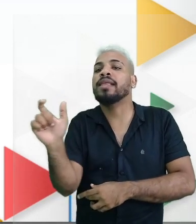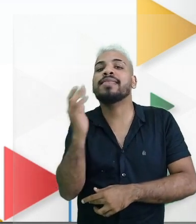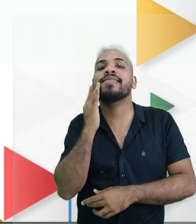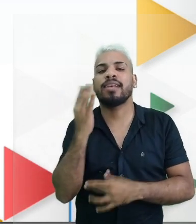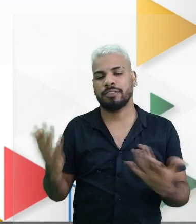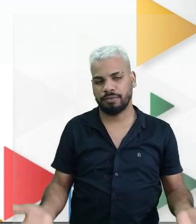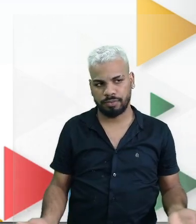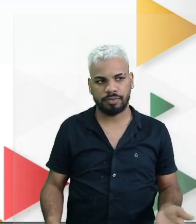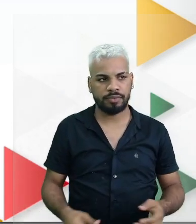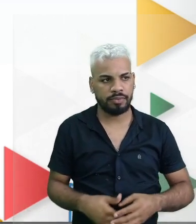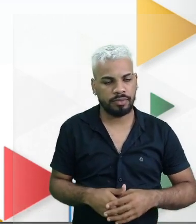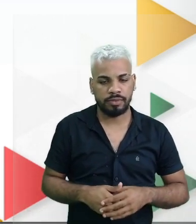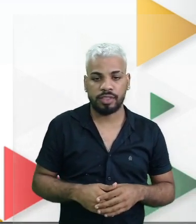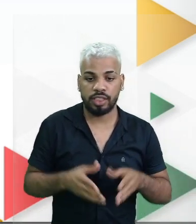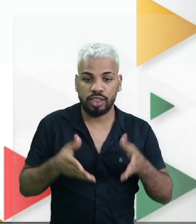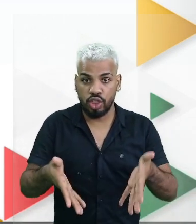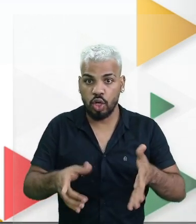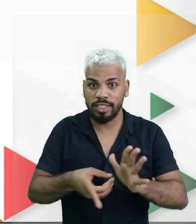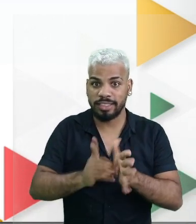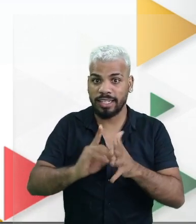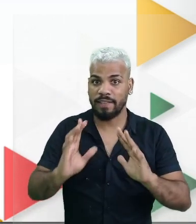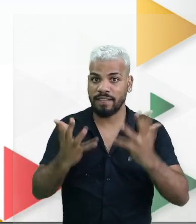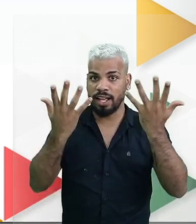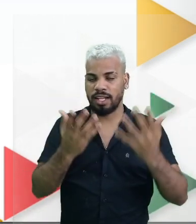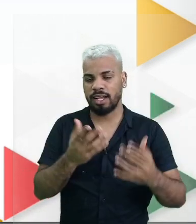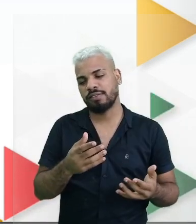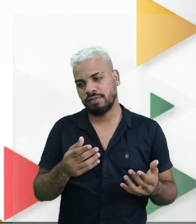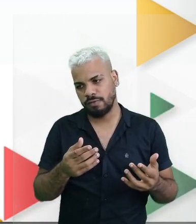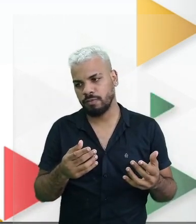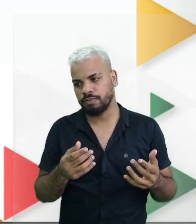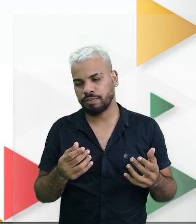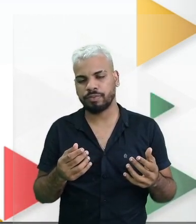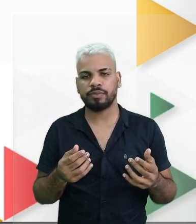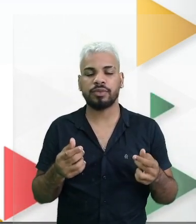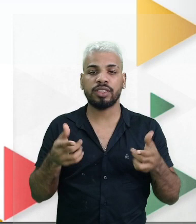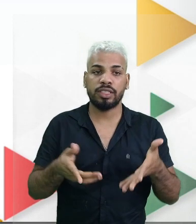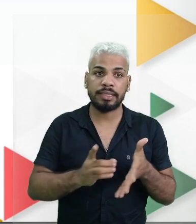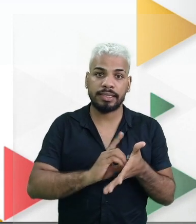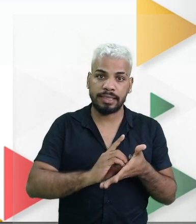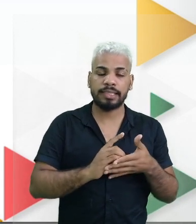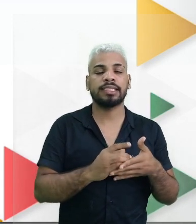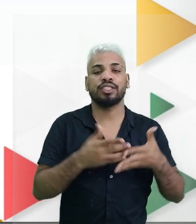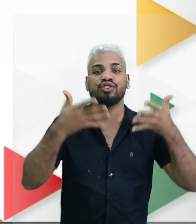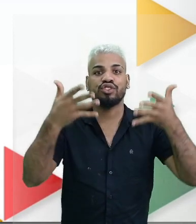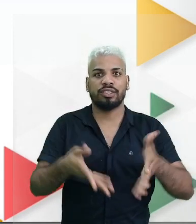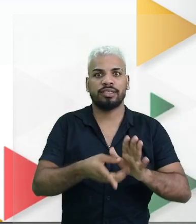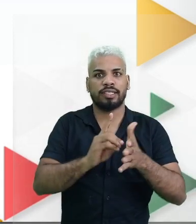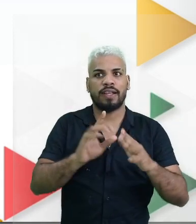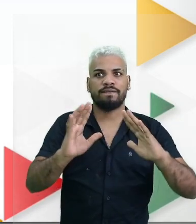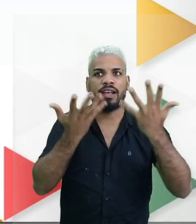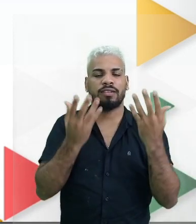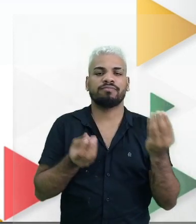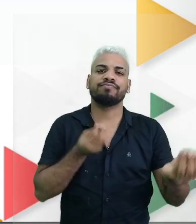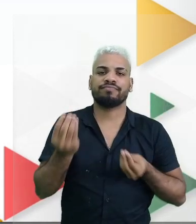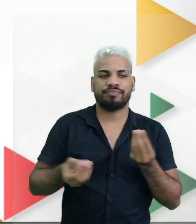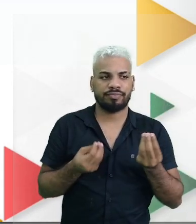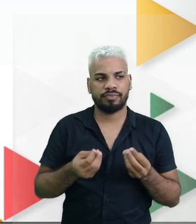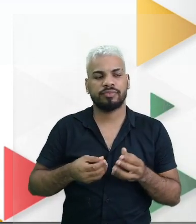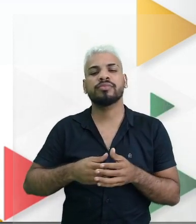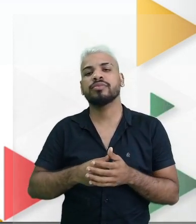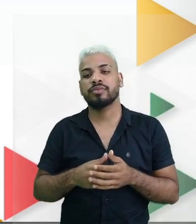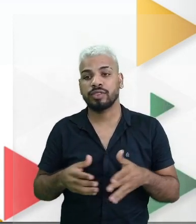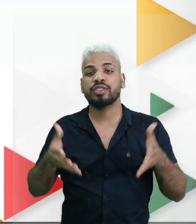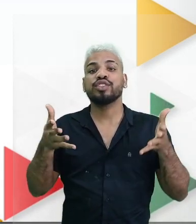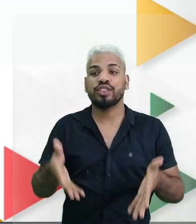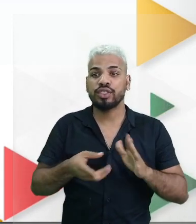desinencial. Chegamos cedo à festa. Ou chega-se cedo, cheguei cedo à festa, aliás. Então, chegamos e